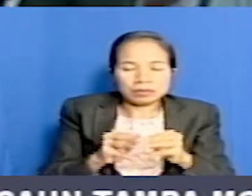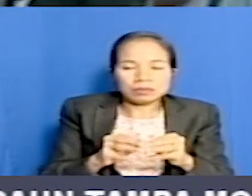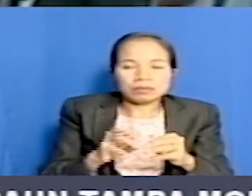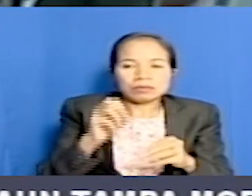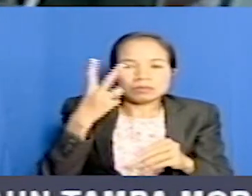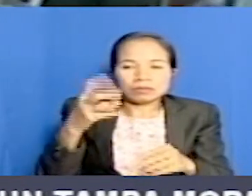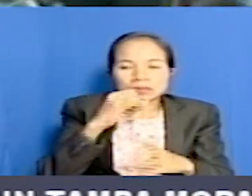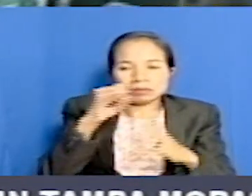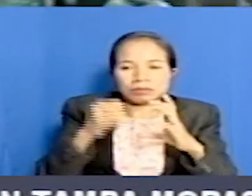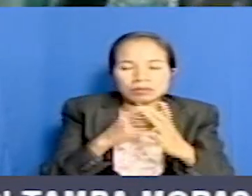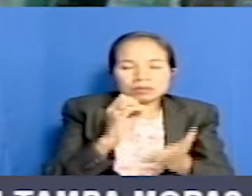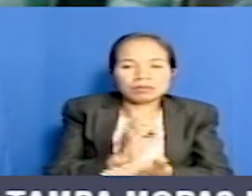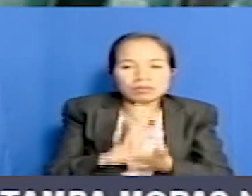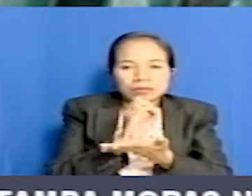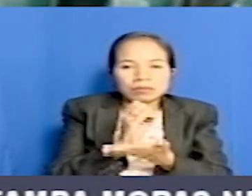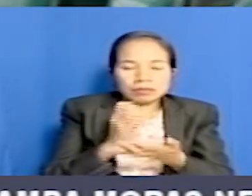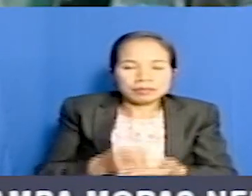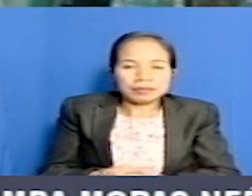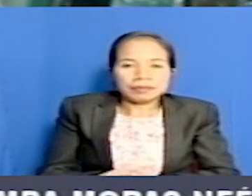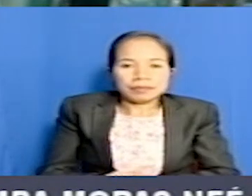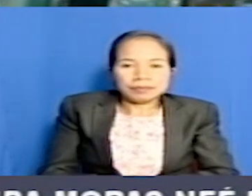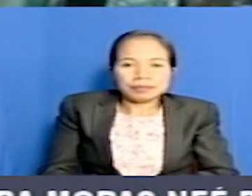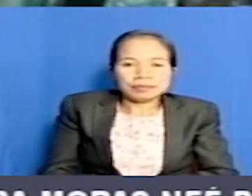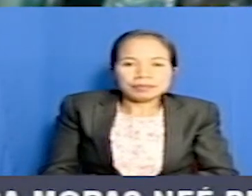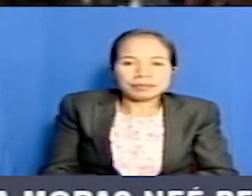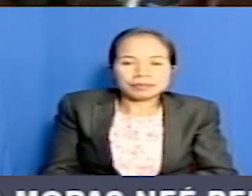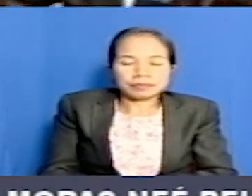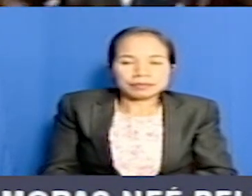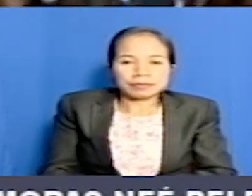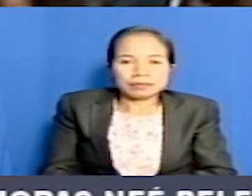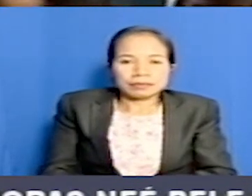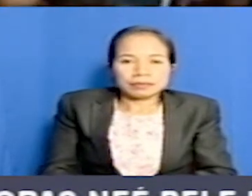Rua inclui Raiola. Ercília Rego, Judas Magno, ba RTTL.